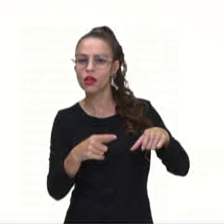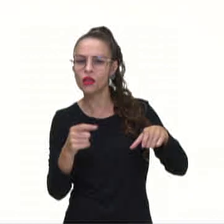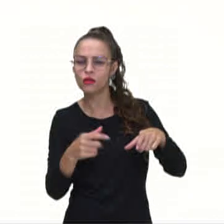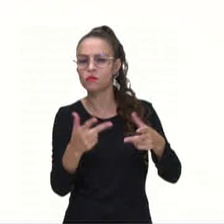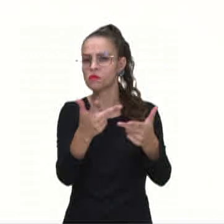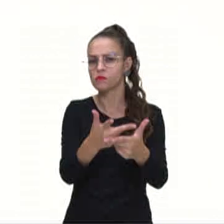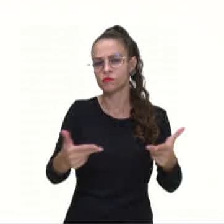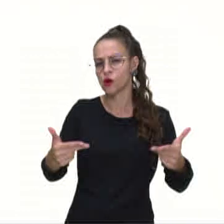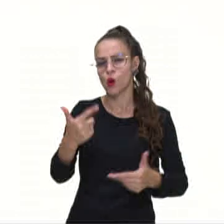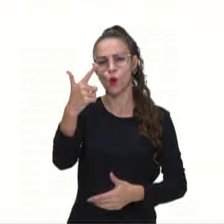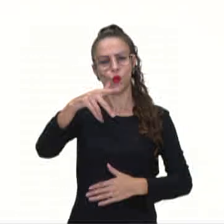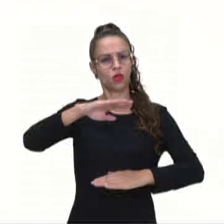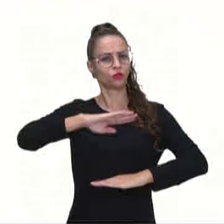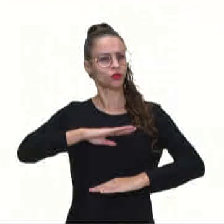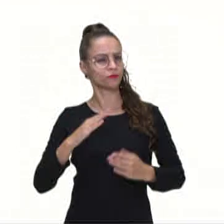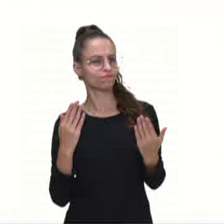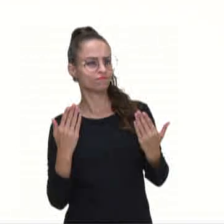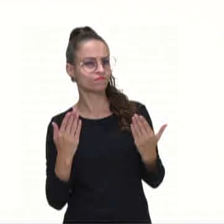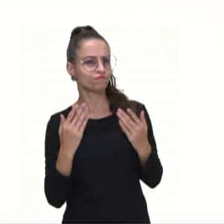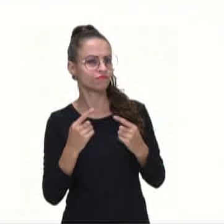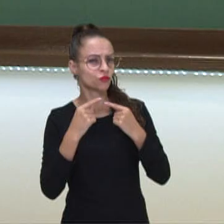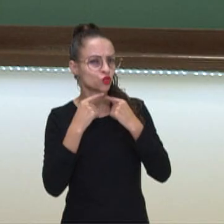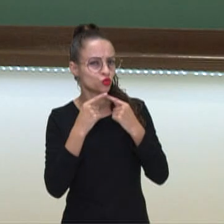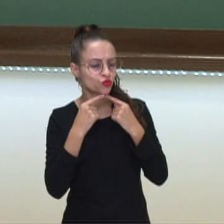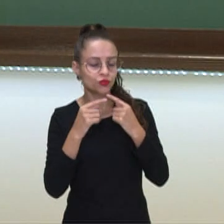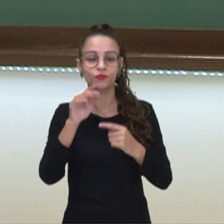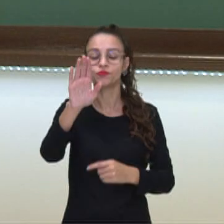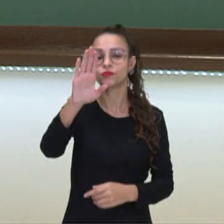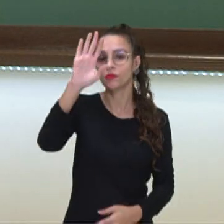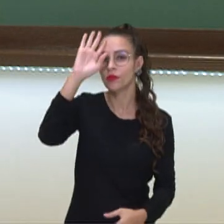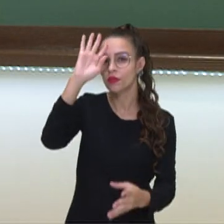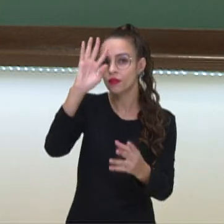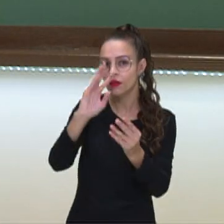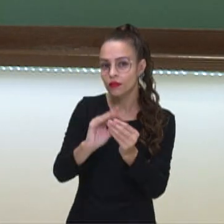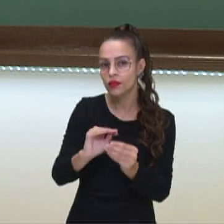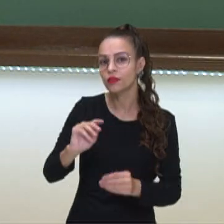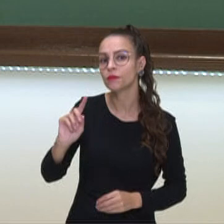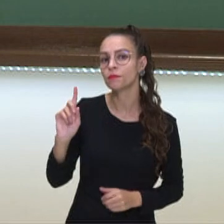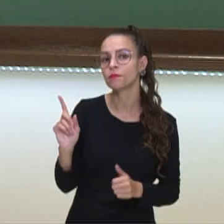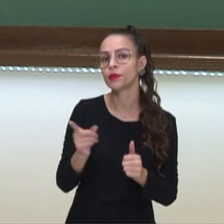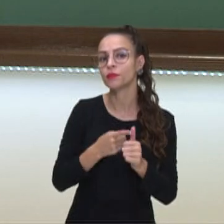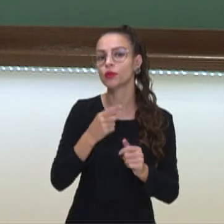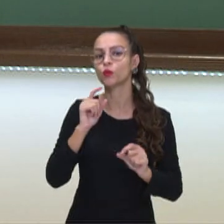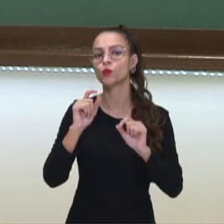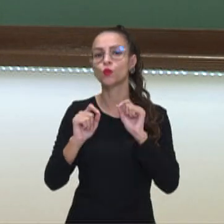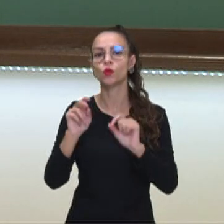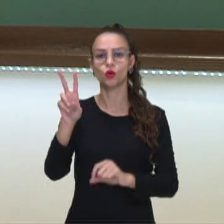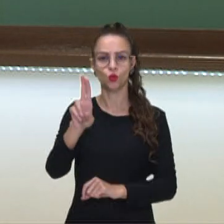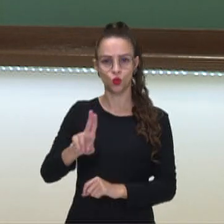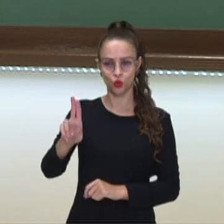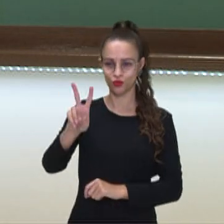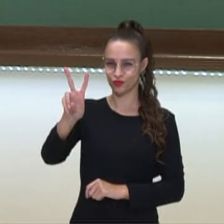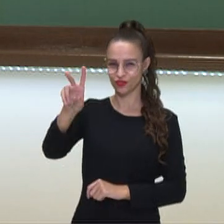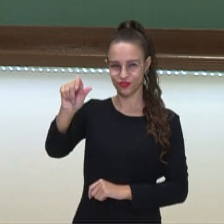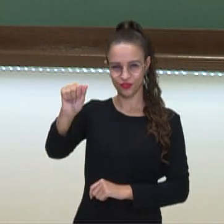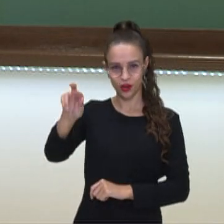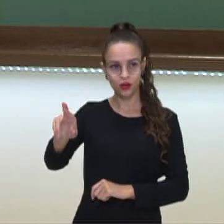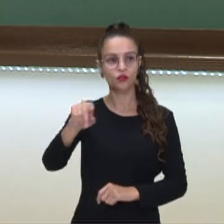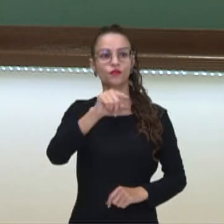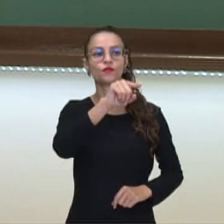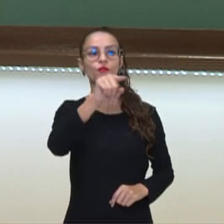tantas situações duvidosas. Então vamos primeiro entender o uso do VAR para que